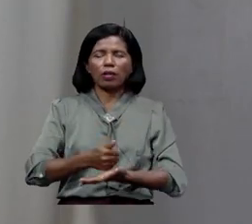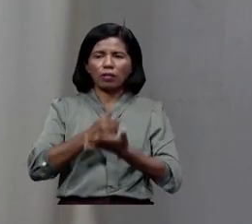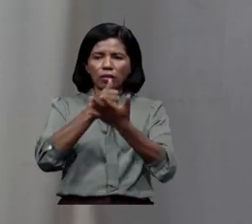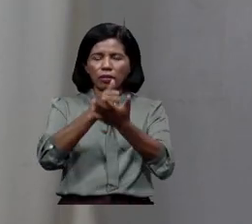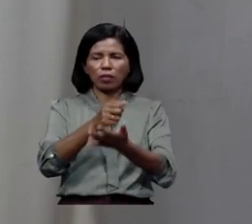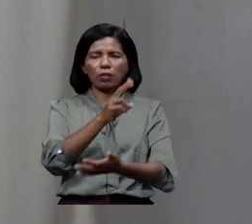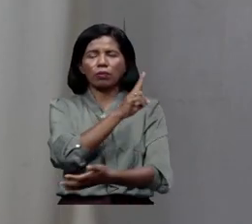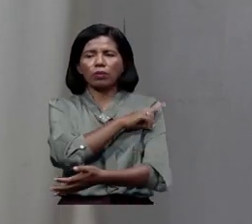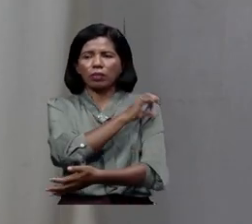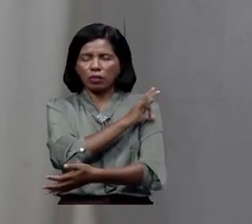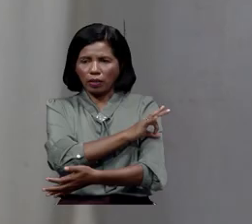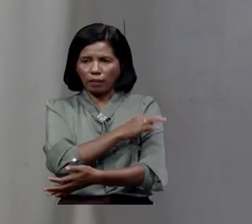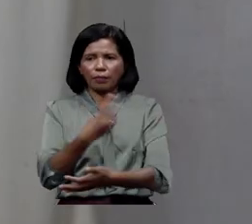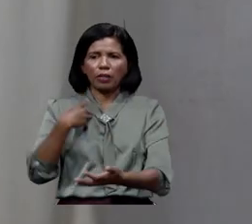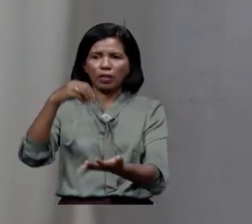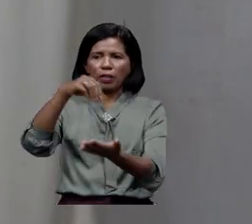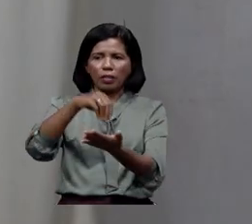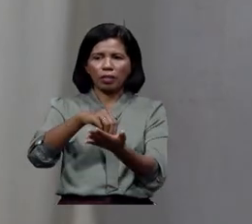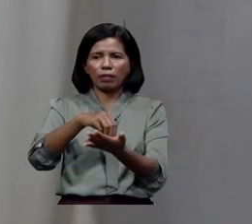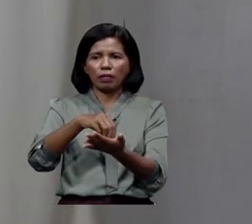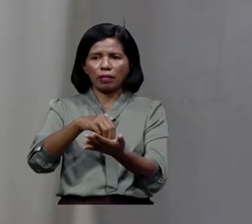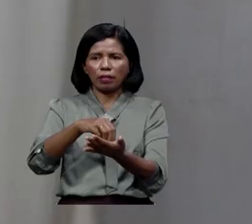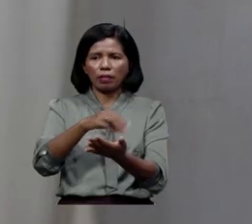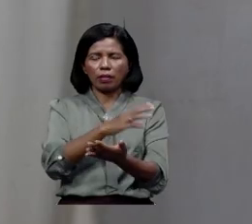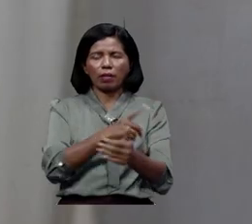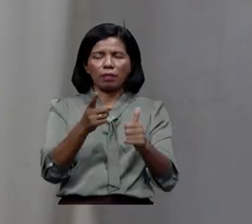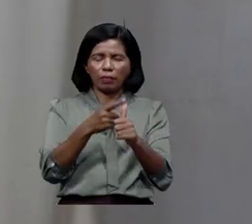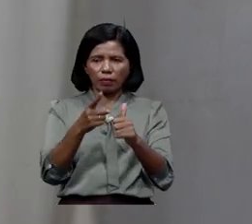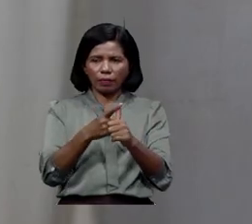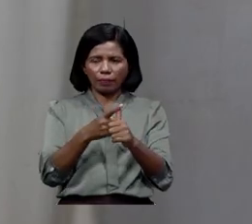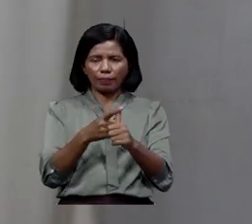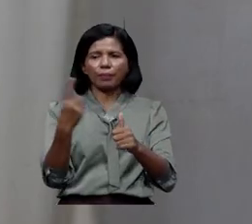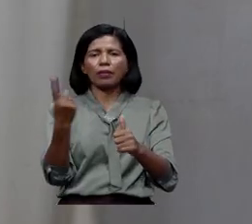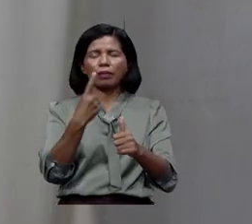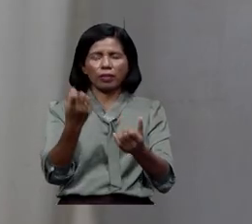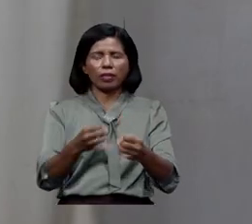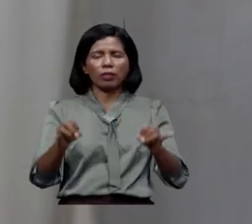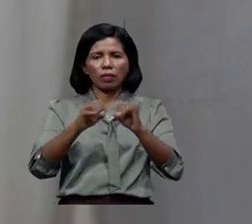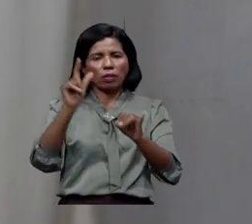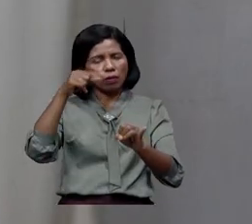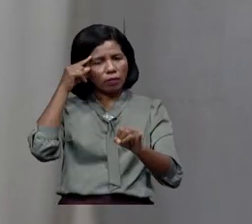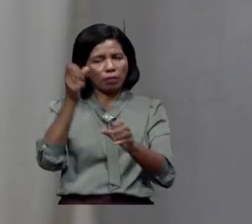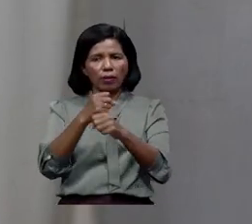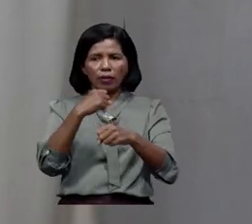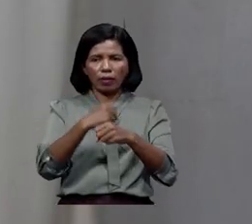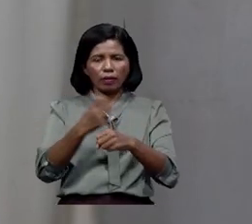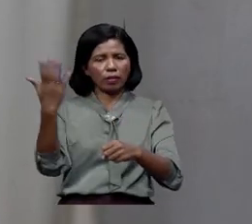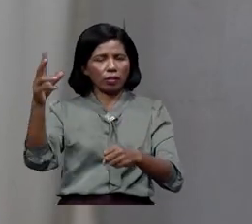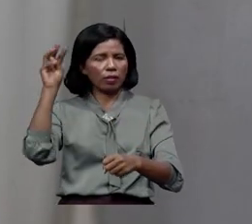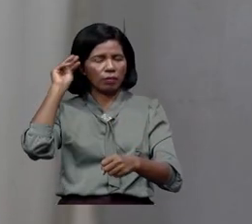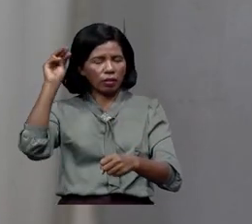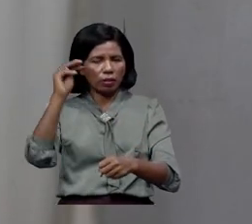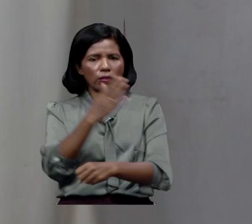UNICEF ita establece ona ya primeiro ona ya fatin instituição governo be makalo ya ministério